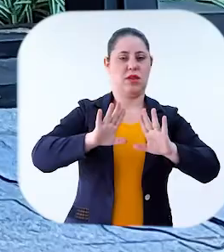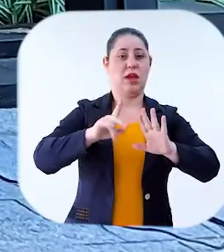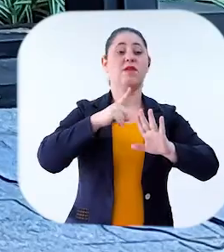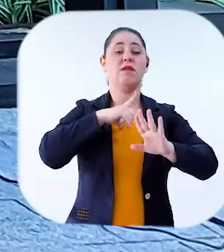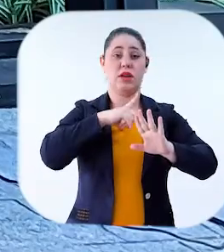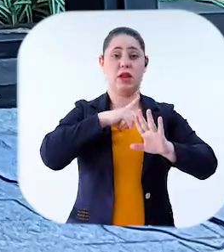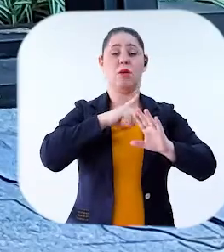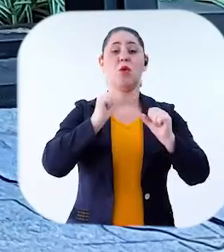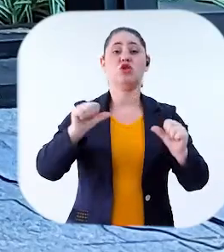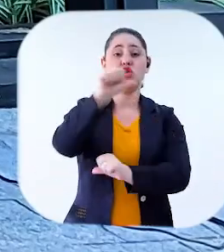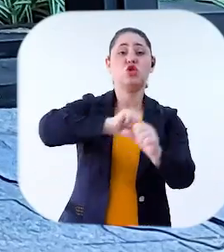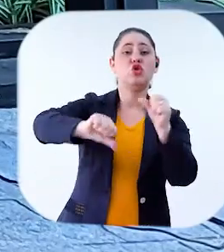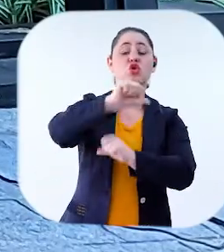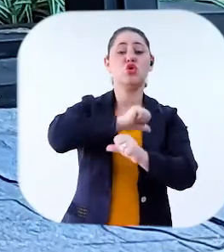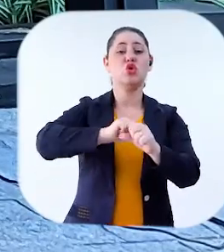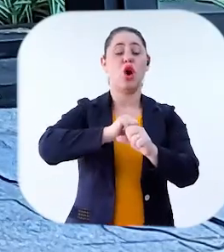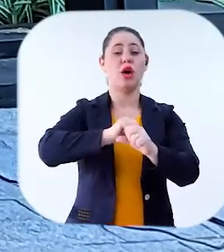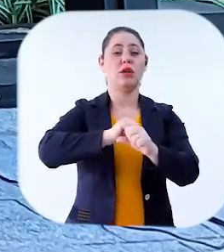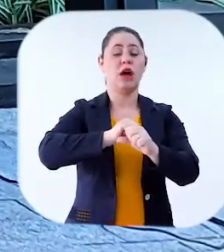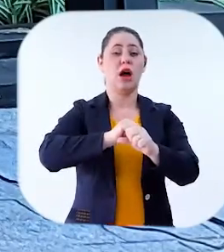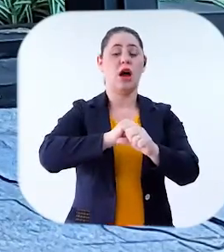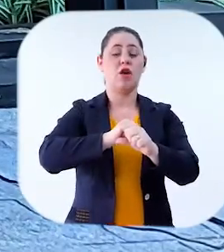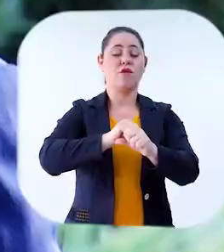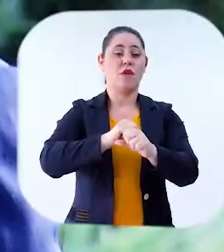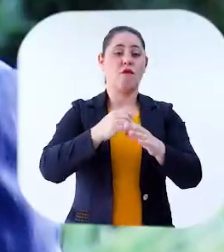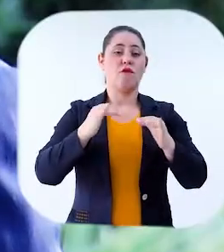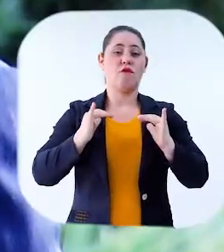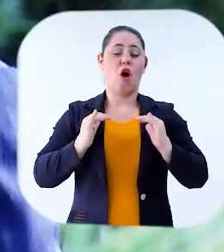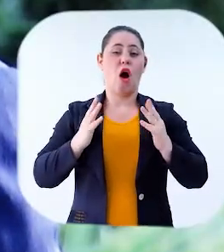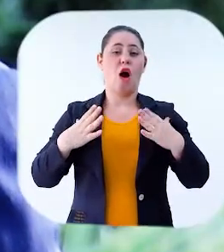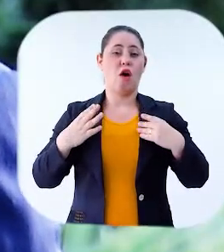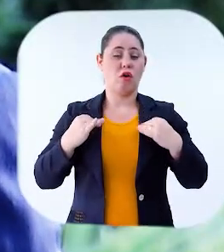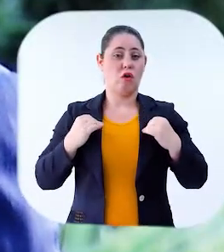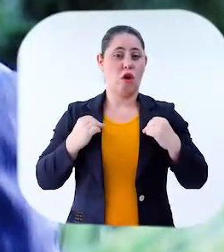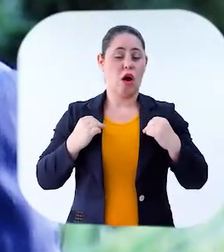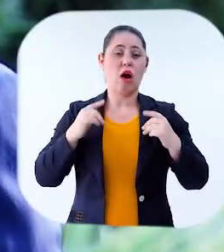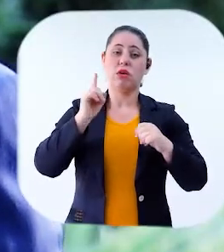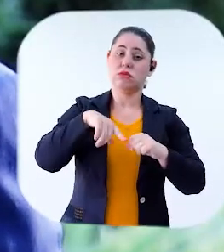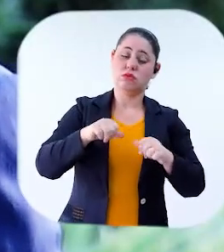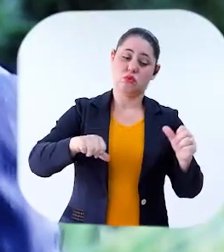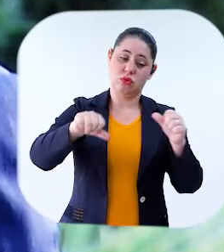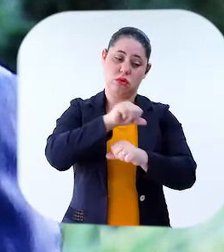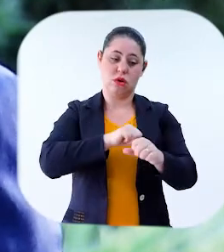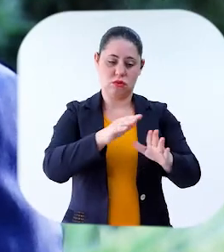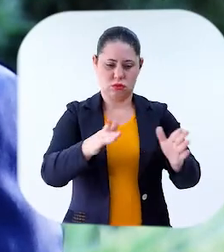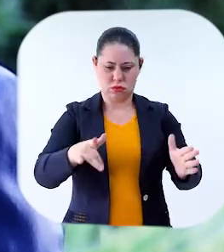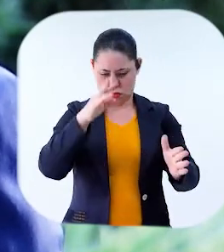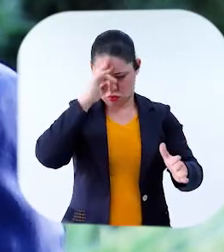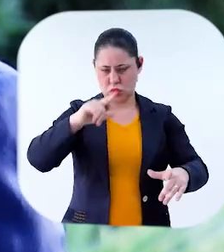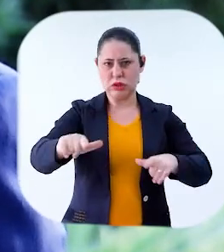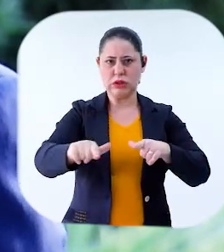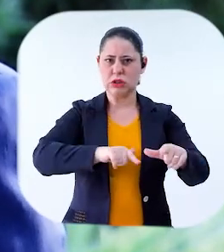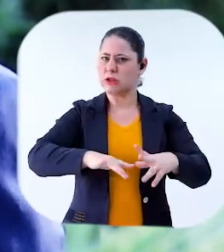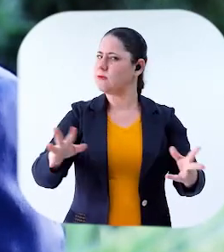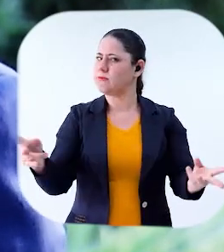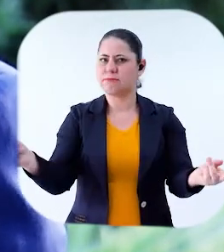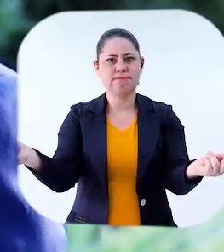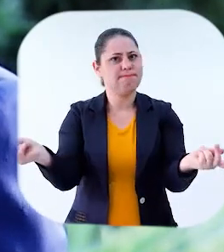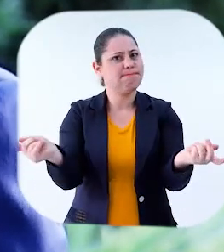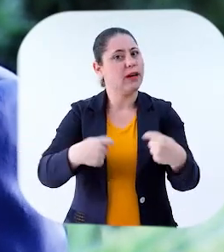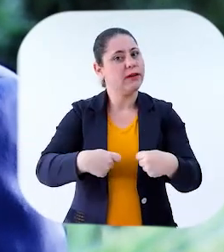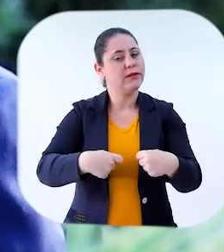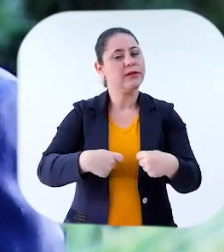né? 2 dias. Ser recompensado, na verdade. Recompensado por aquilo que ele fez lá. E ele, com certeza, o mesário, ele presta um